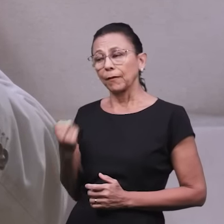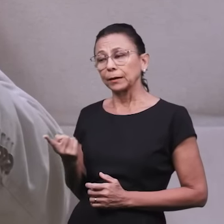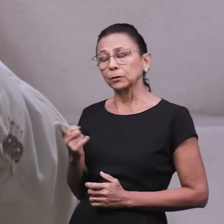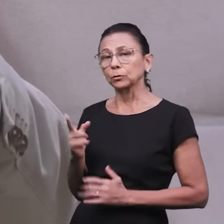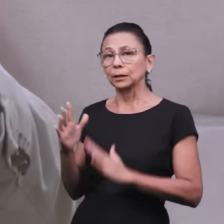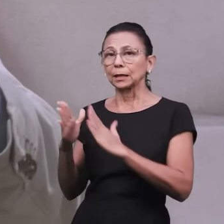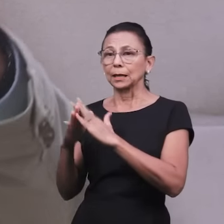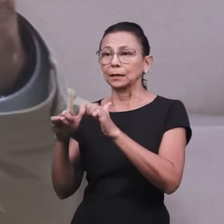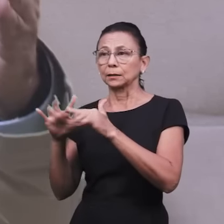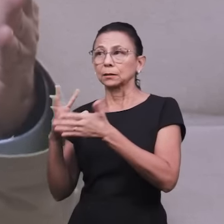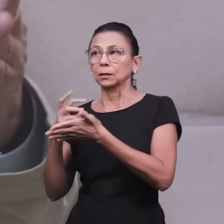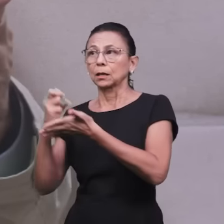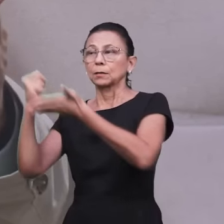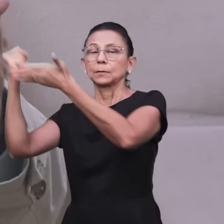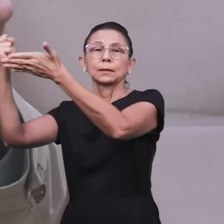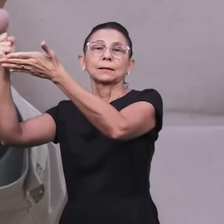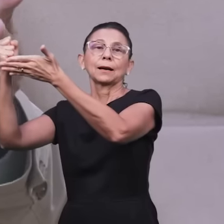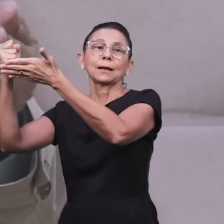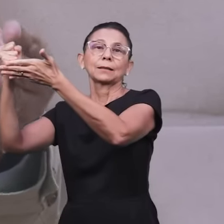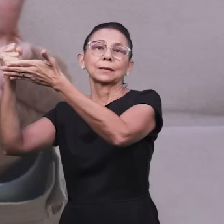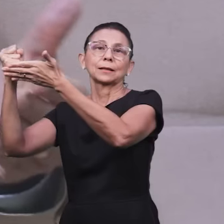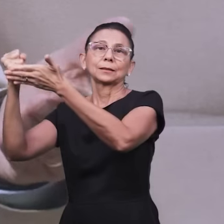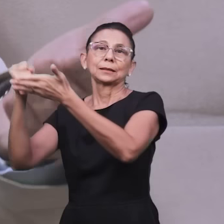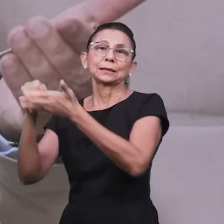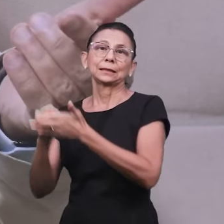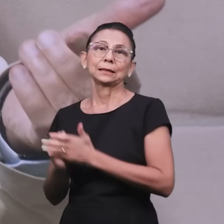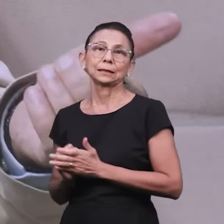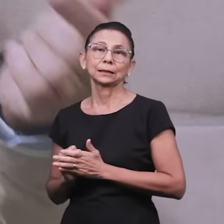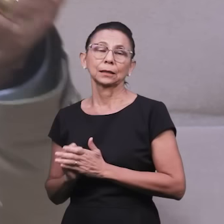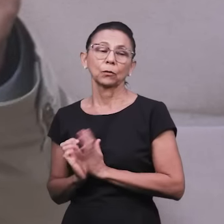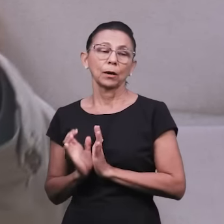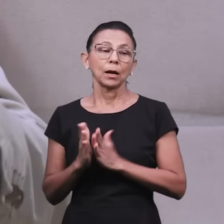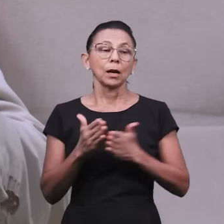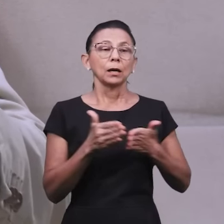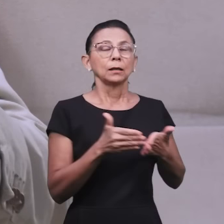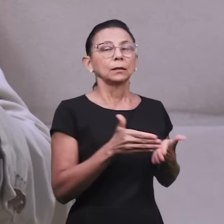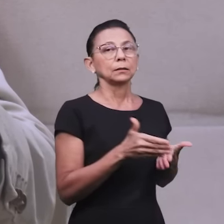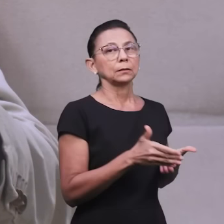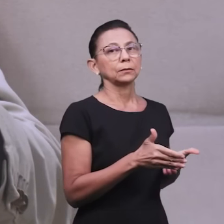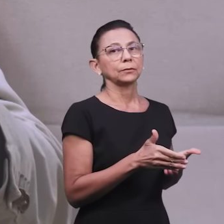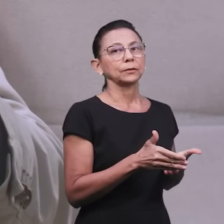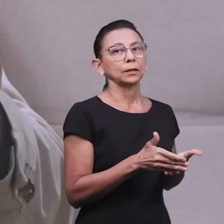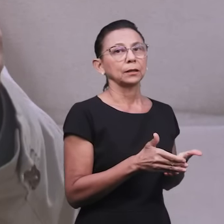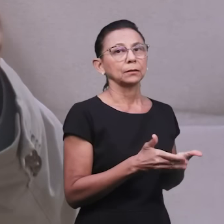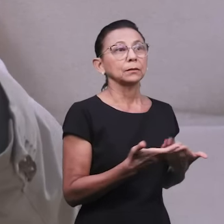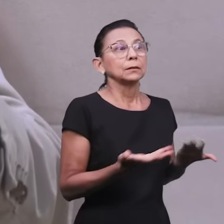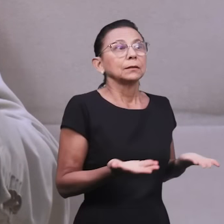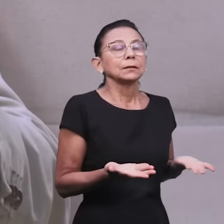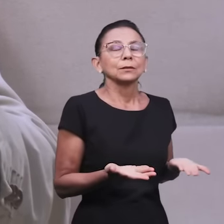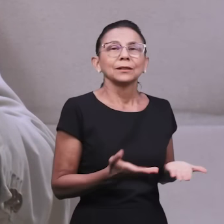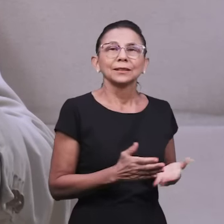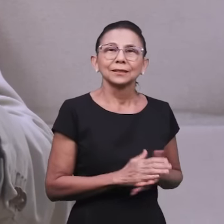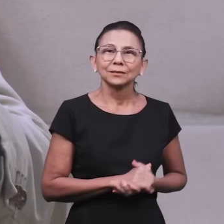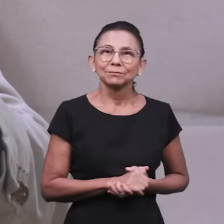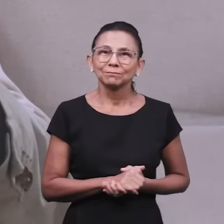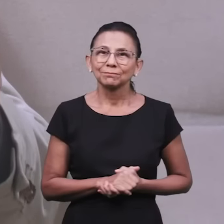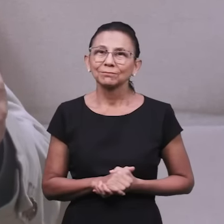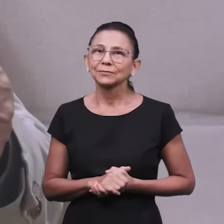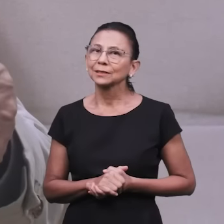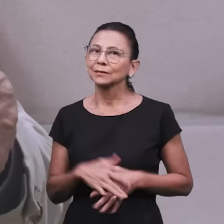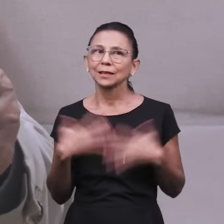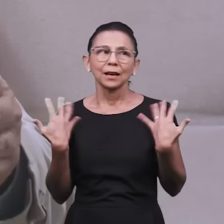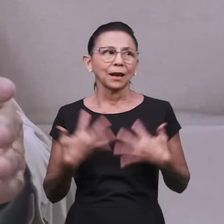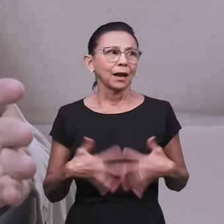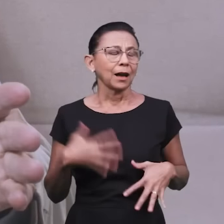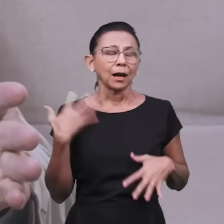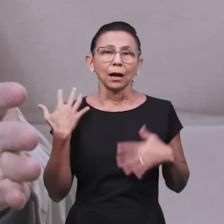noiva, isto é, a igreja fiel, a igreja infiel entrará, na